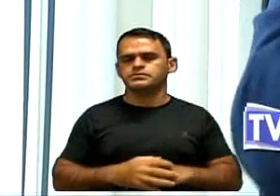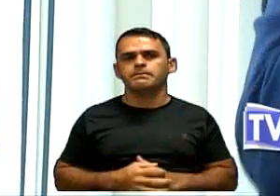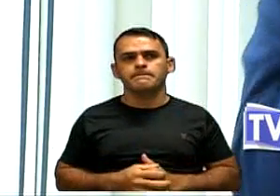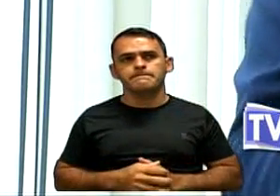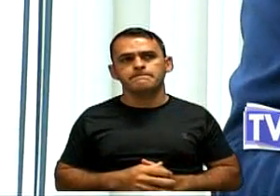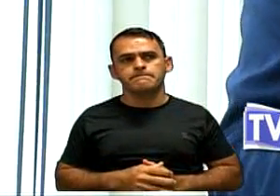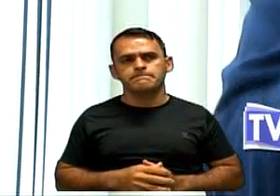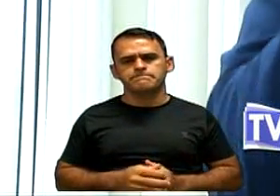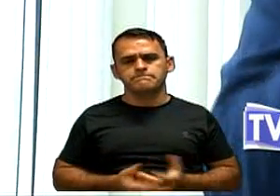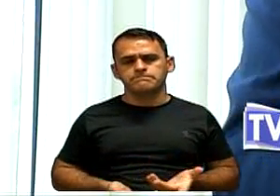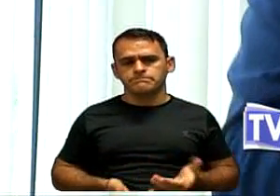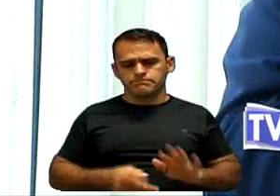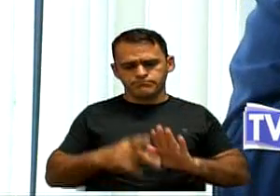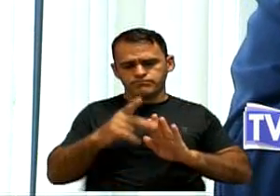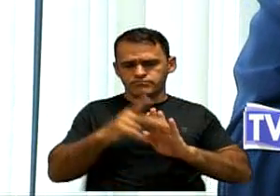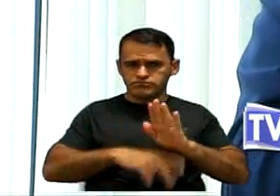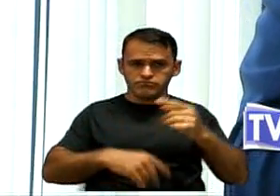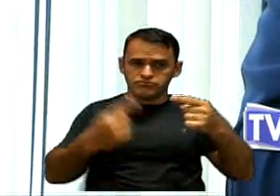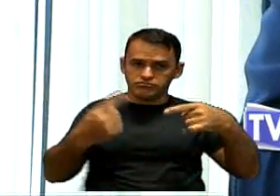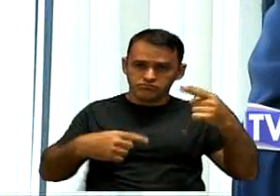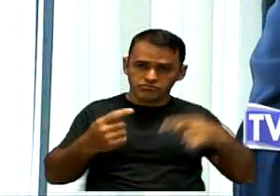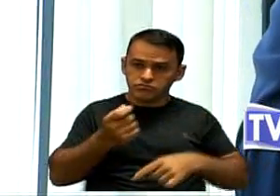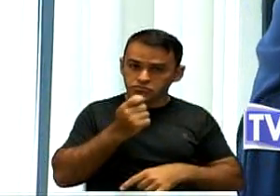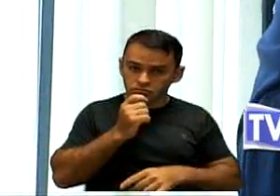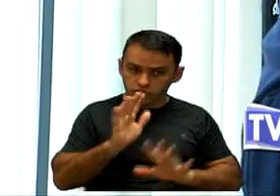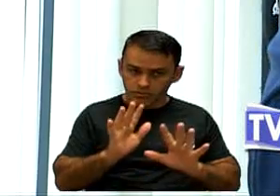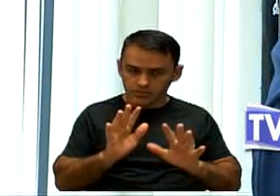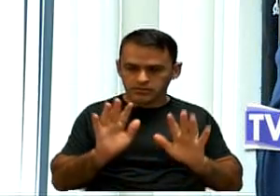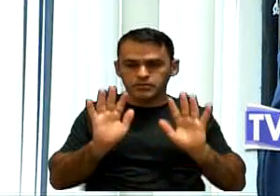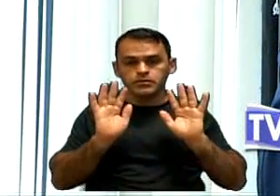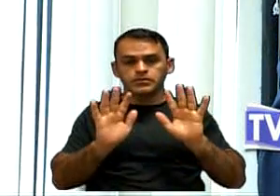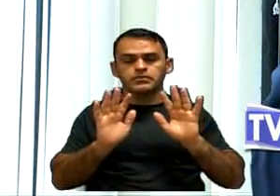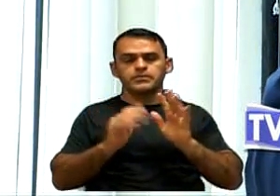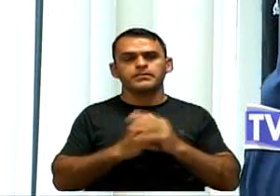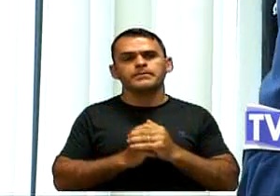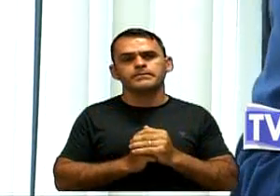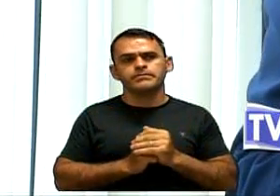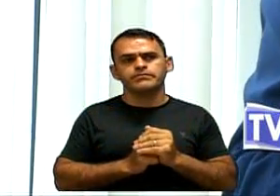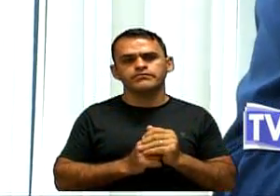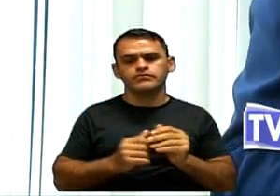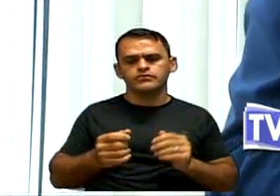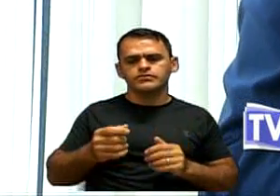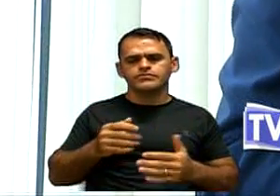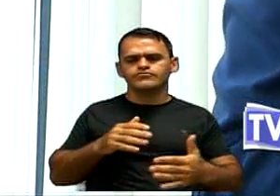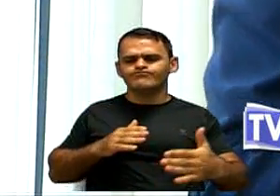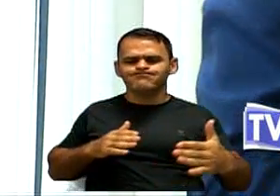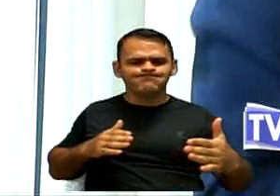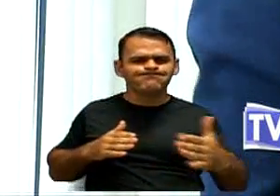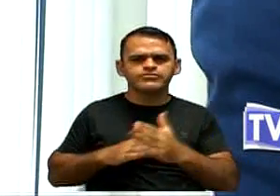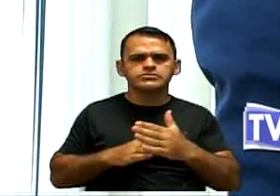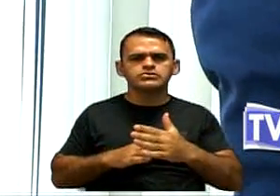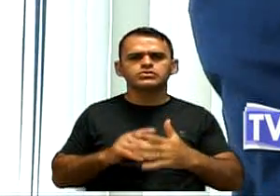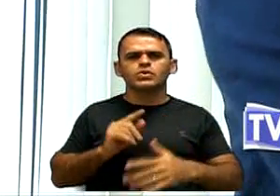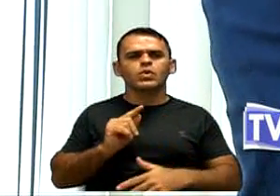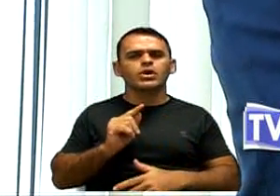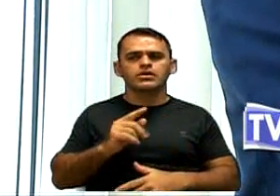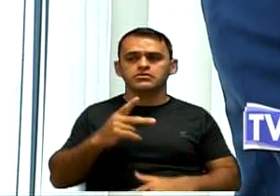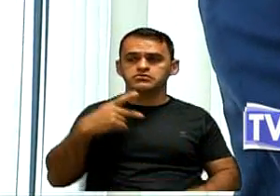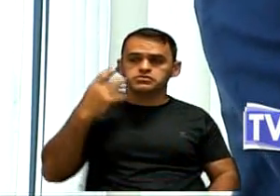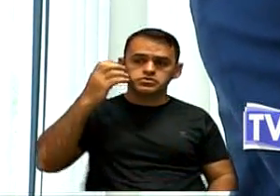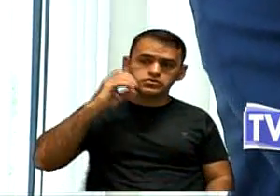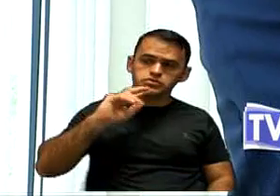Nem estamos ainda no projeto, mas já que Vossa Excelência tocou no assunto, a restrição que nós temos é, o vereador Hudson, o